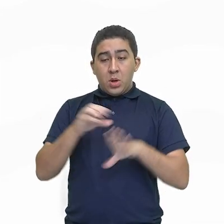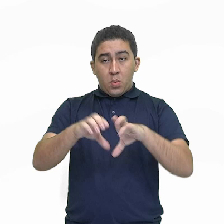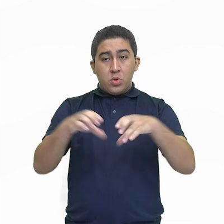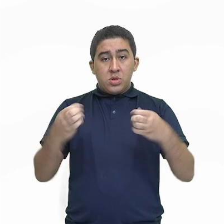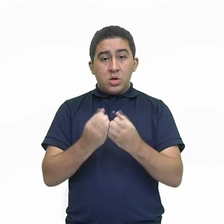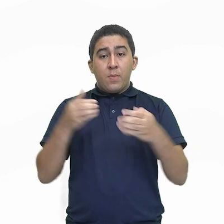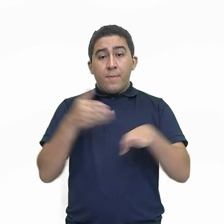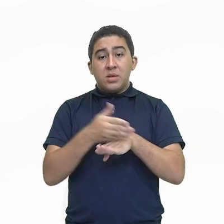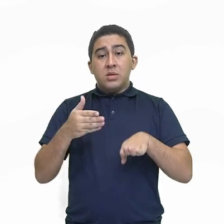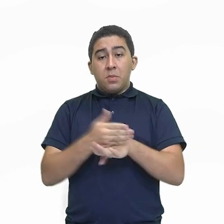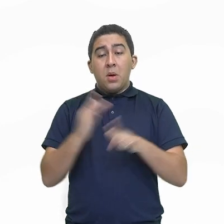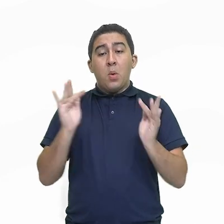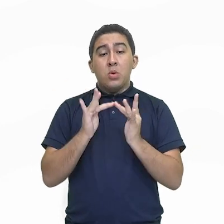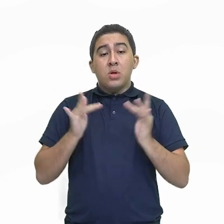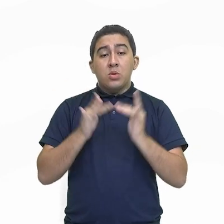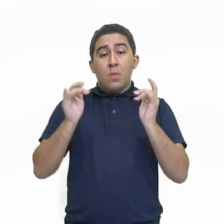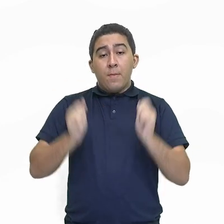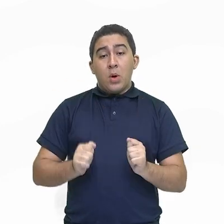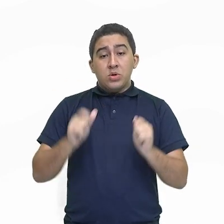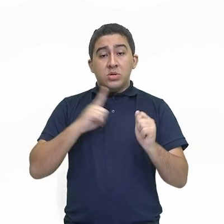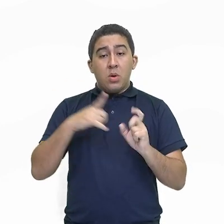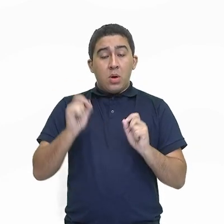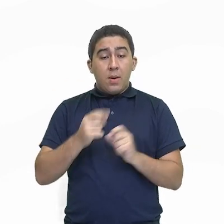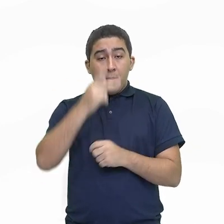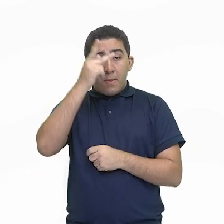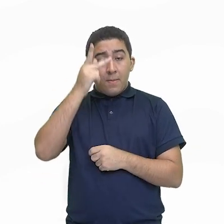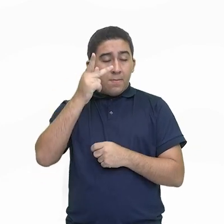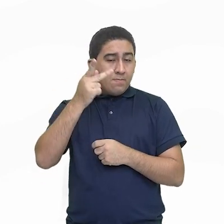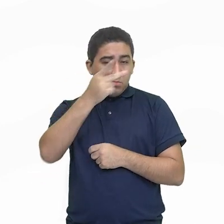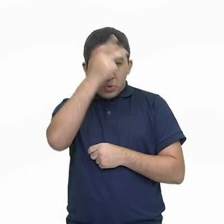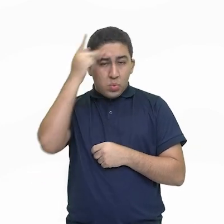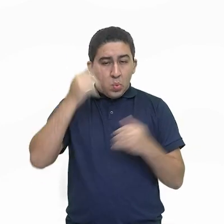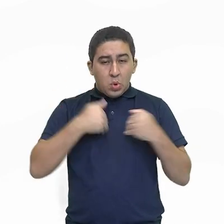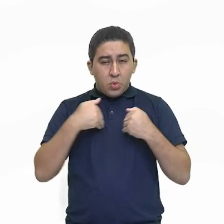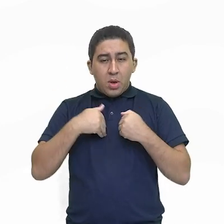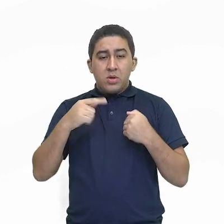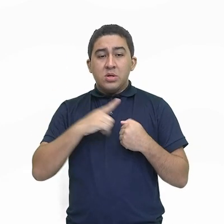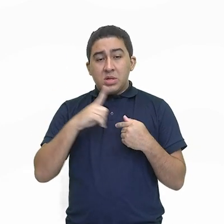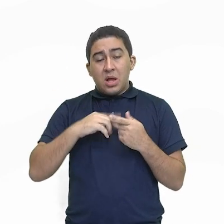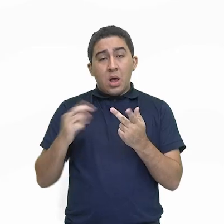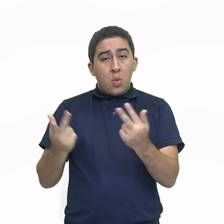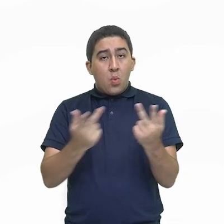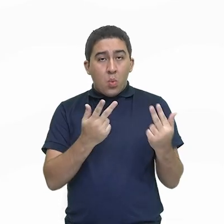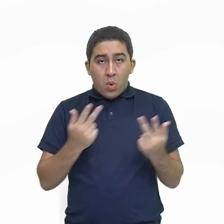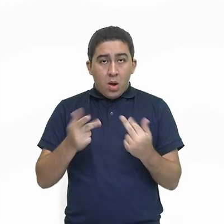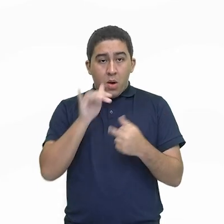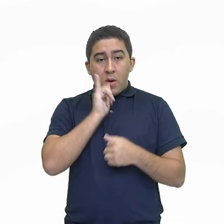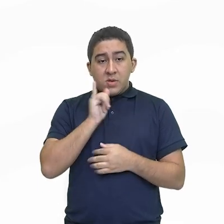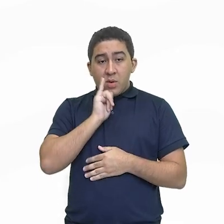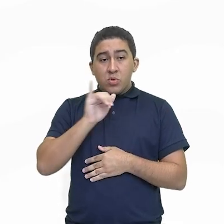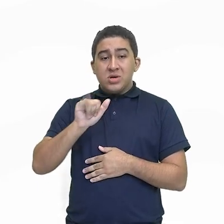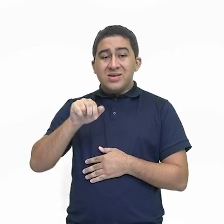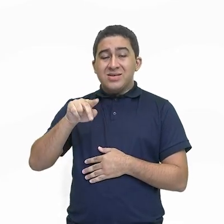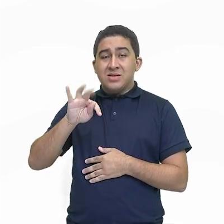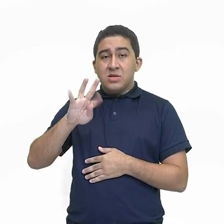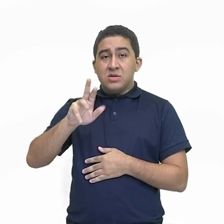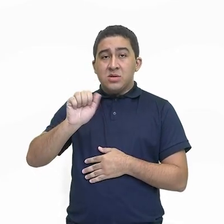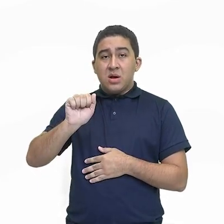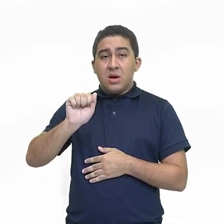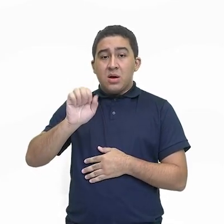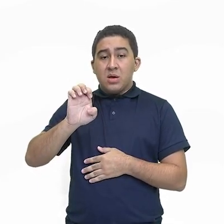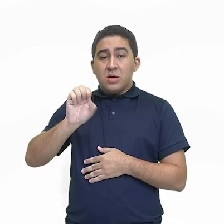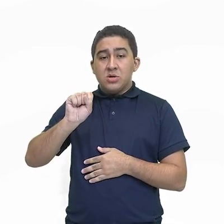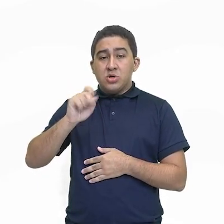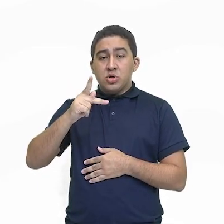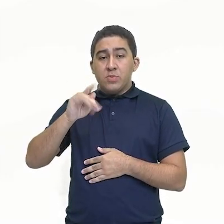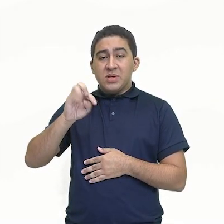essas interações elas podem ocorrer entre indivíduos tanto de uma mesma espécie, é chamado de